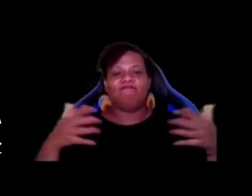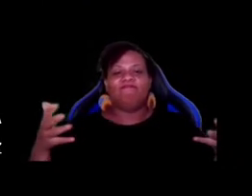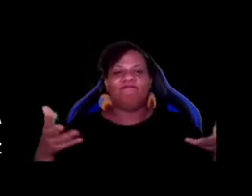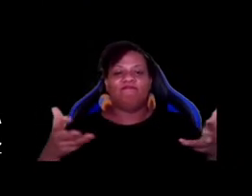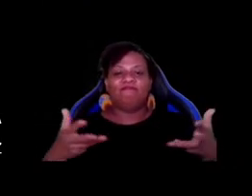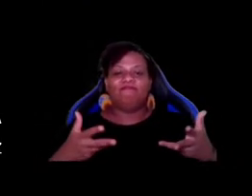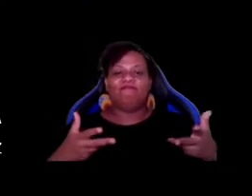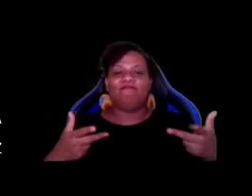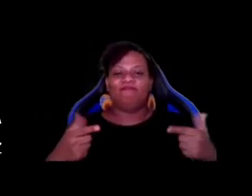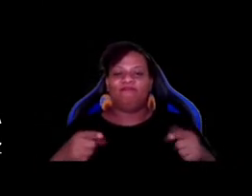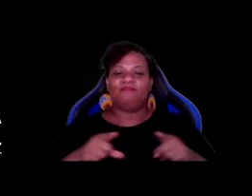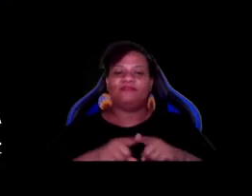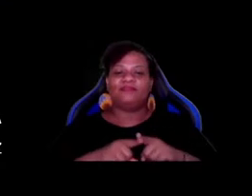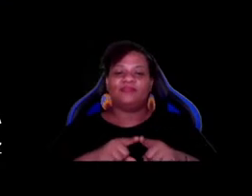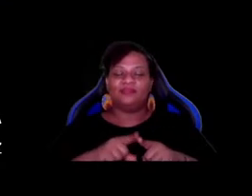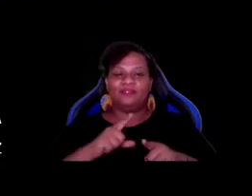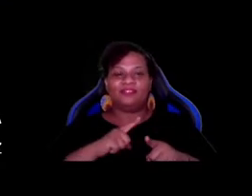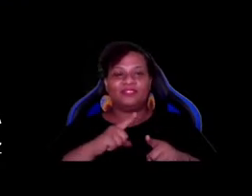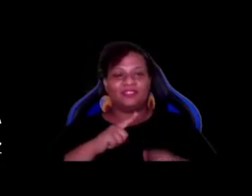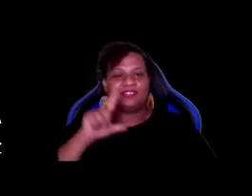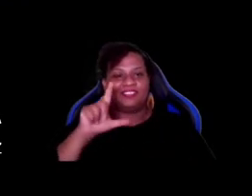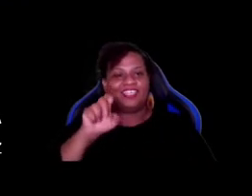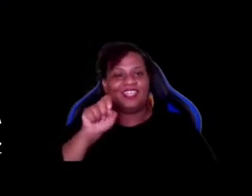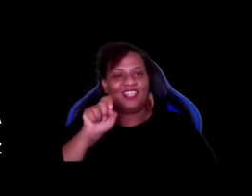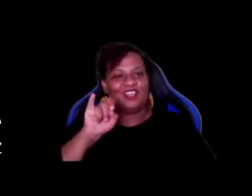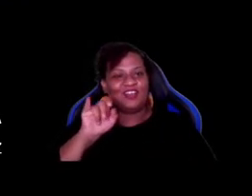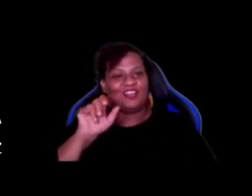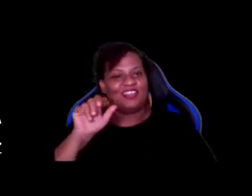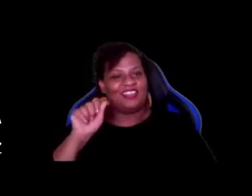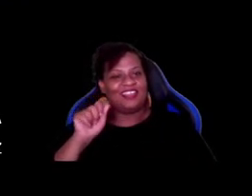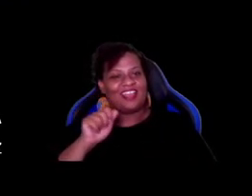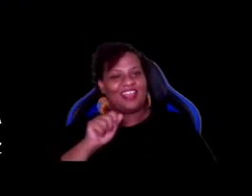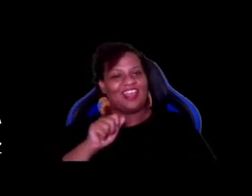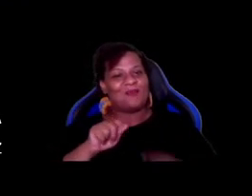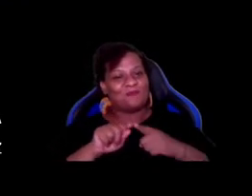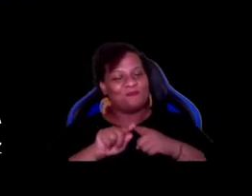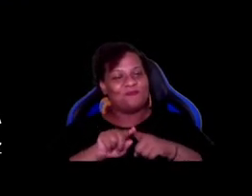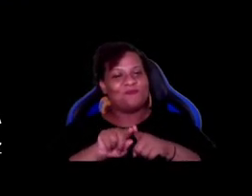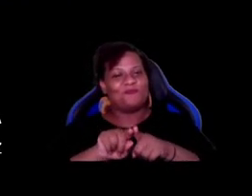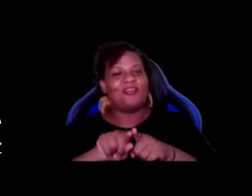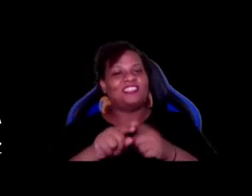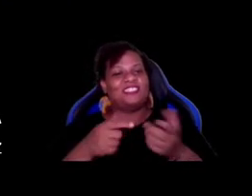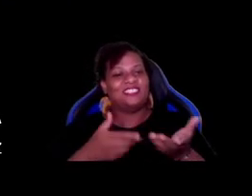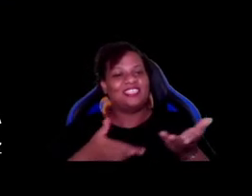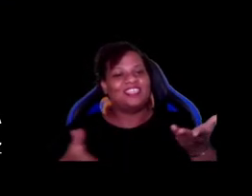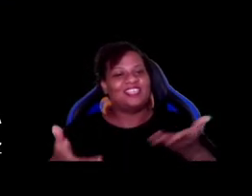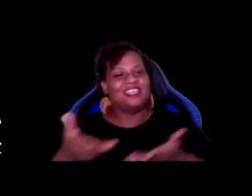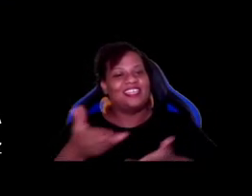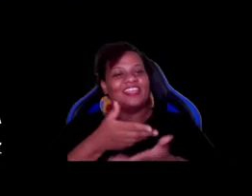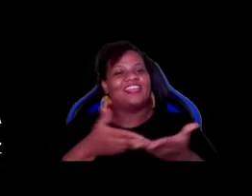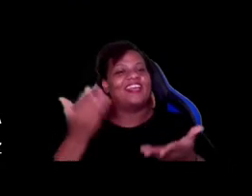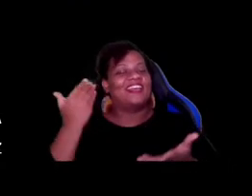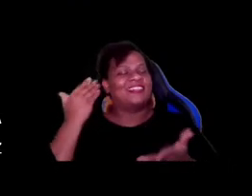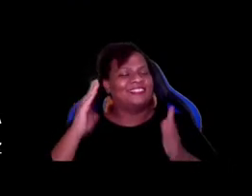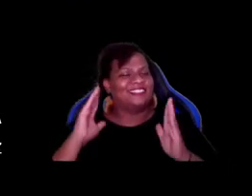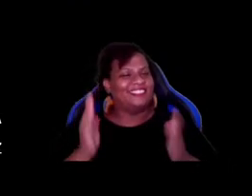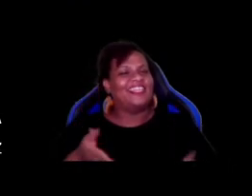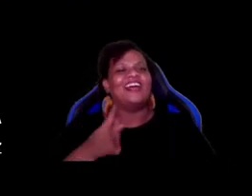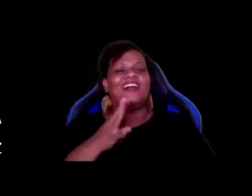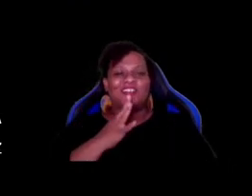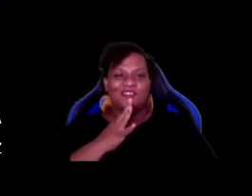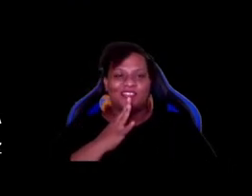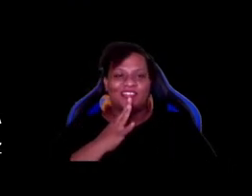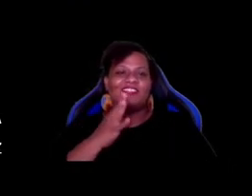que é parceira também na Roda do Mestras, né? Nós já nos conhecíamos antes,